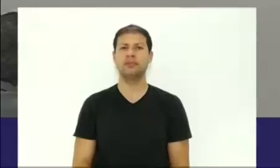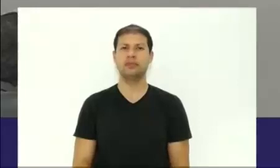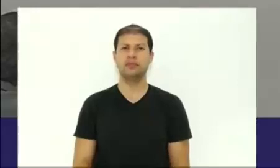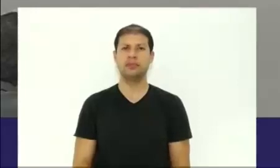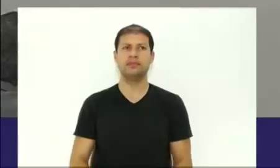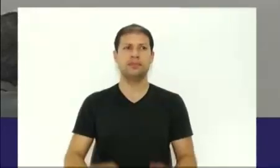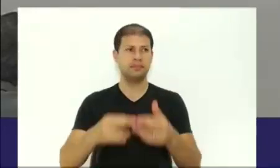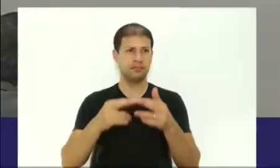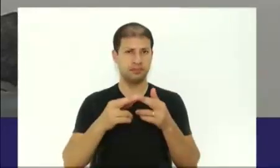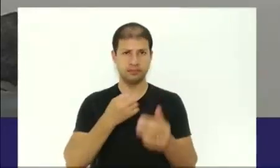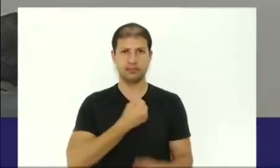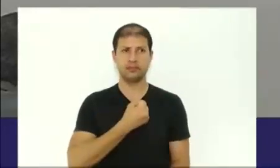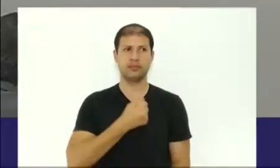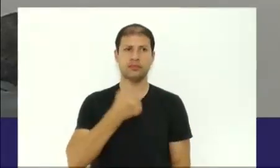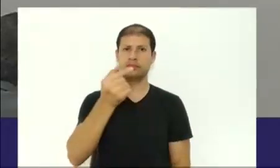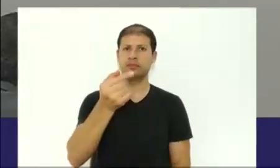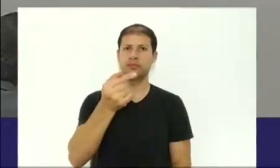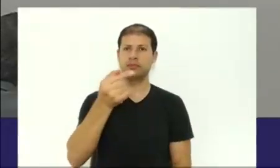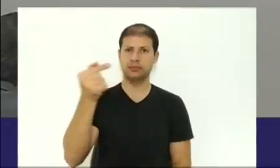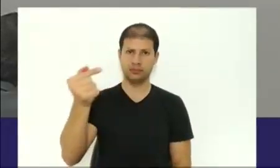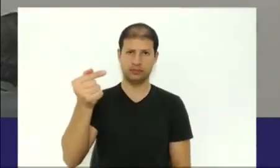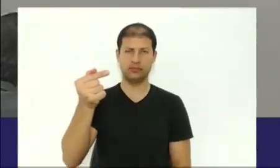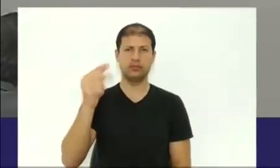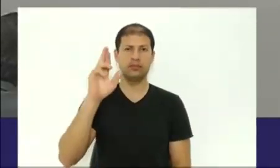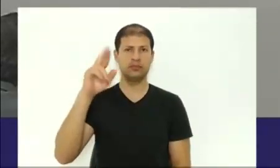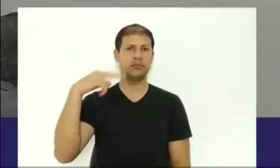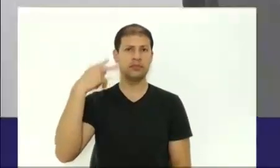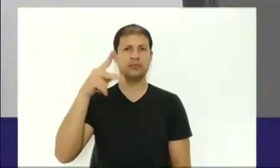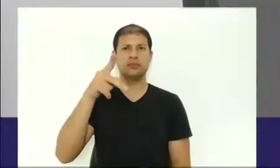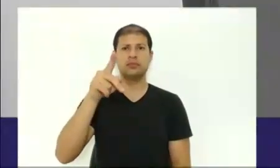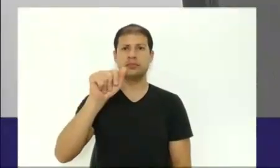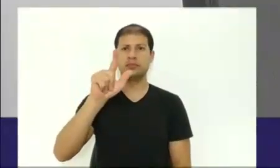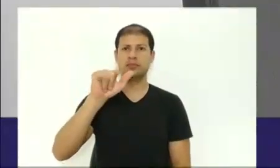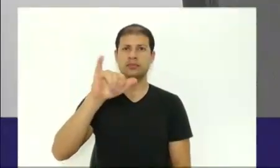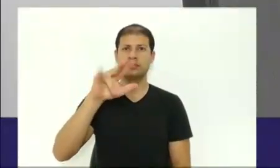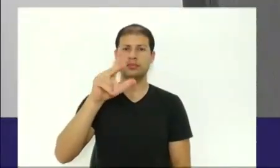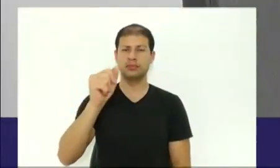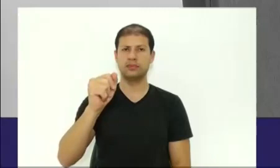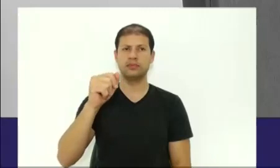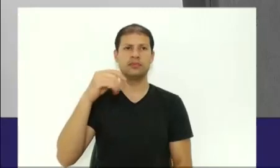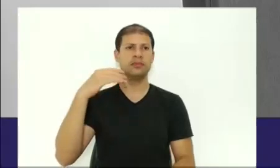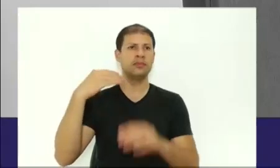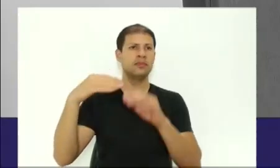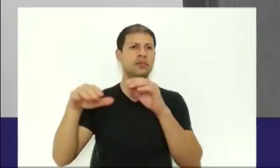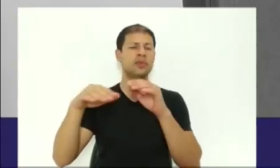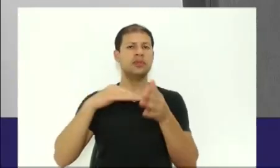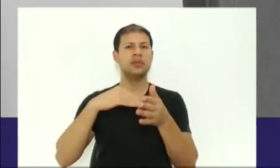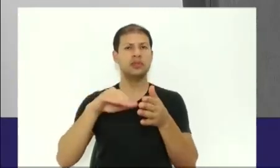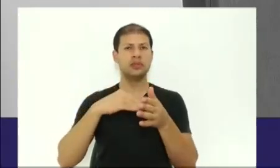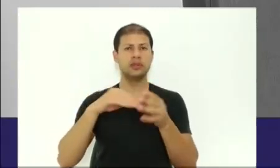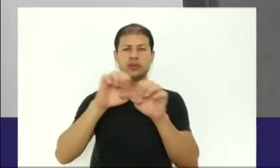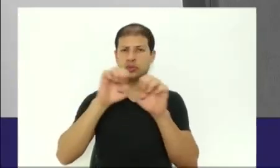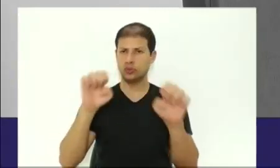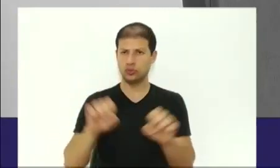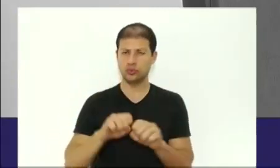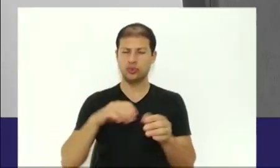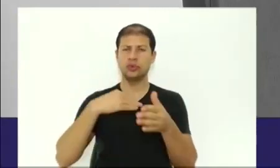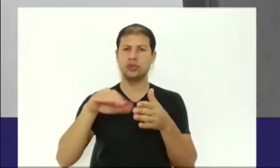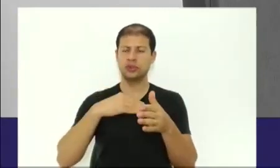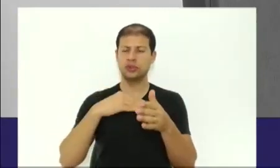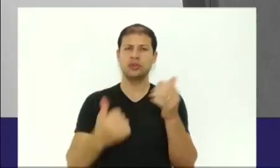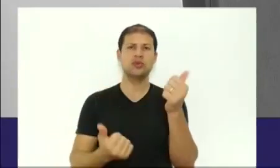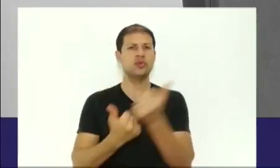Requerimento número 77, de autoria do vereador Palhinha. Ao secretário de Infraestrutura, secretário adjunto de Assuntos do